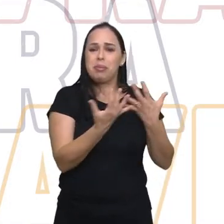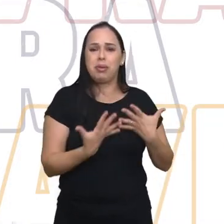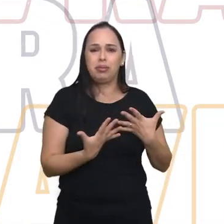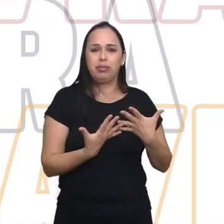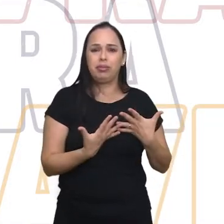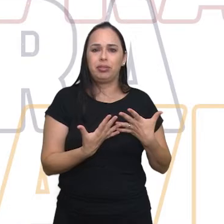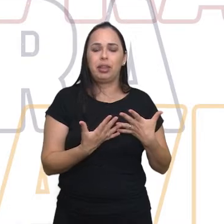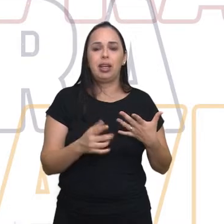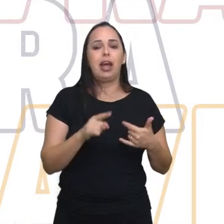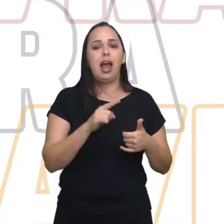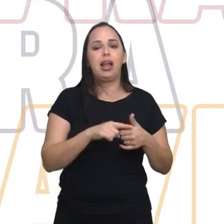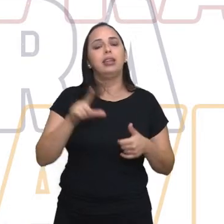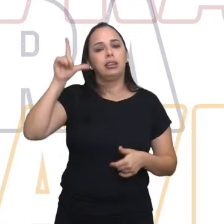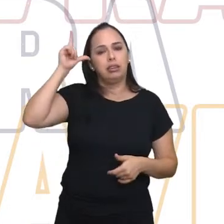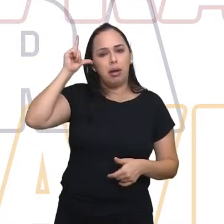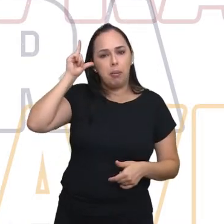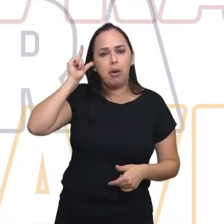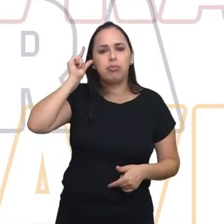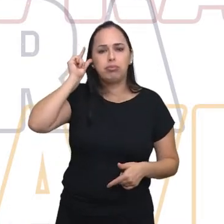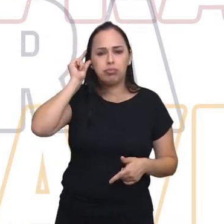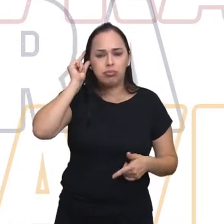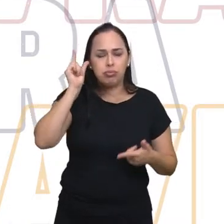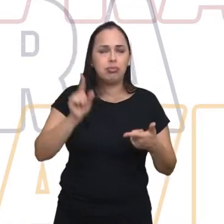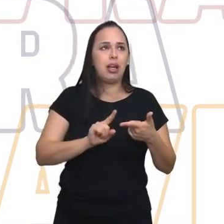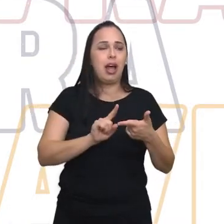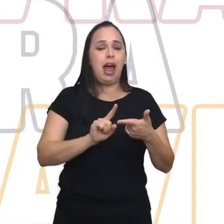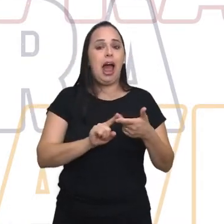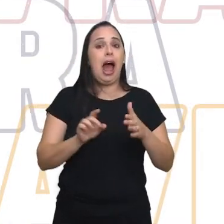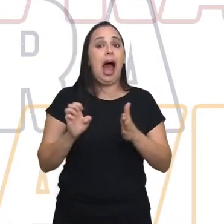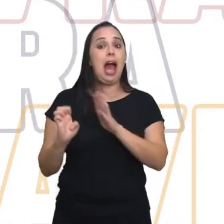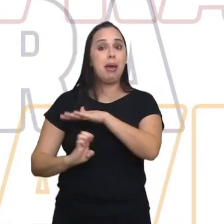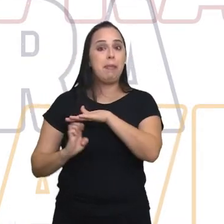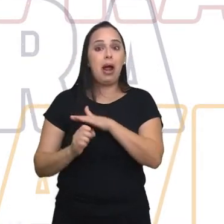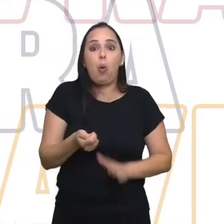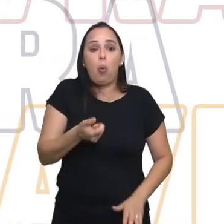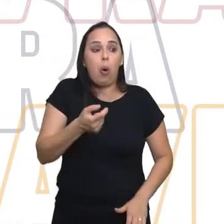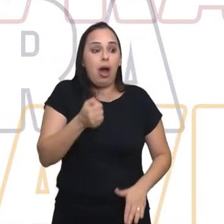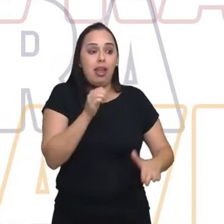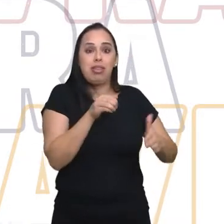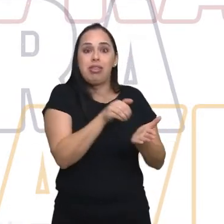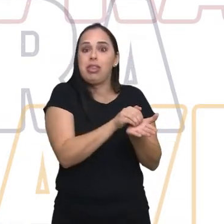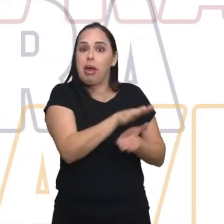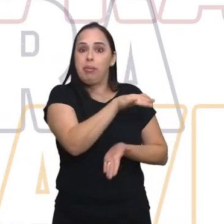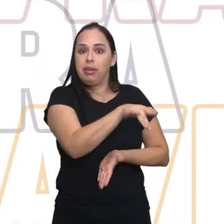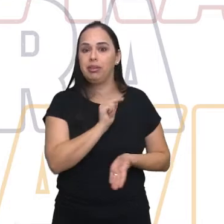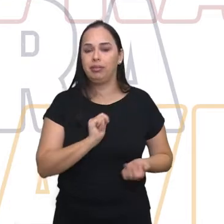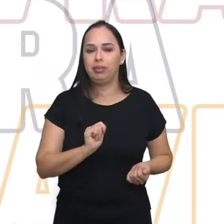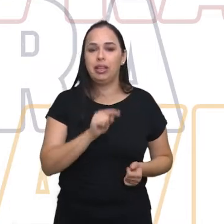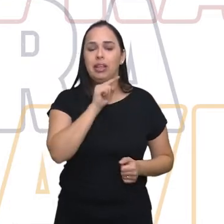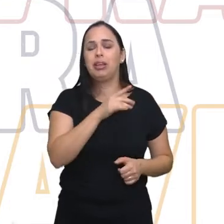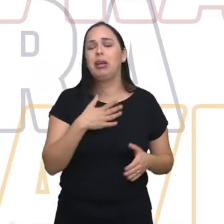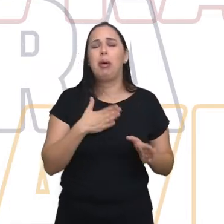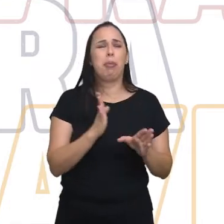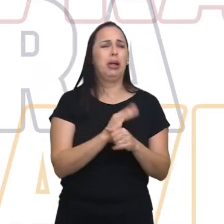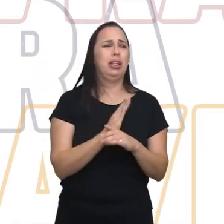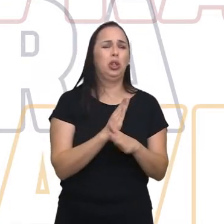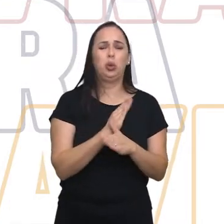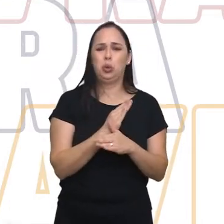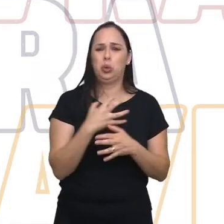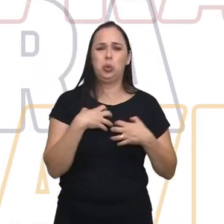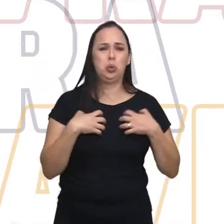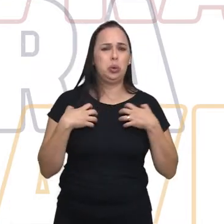para mim, ele tinha um problema de audição além do câncer, a empresa estava para demitir ele, então ele chegou no extremo desespero.